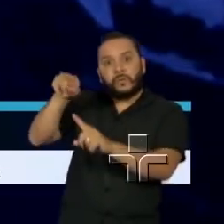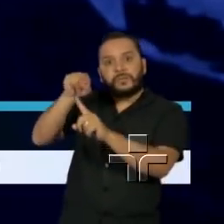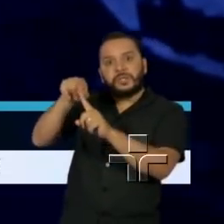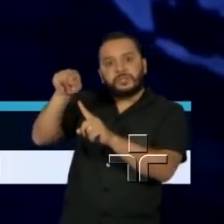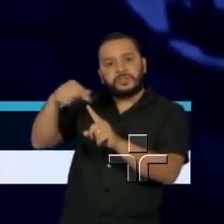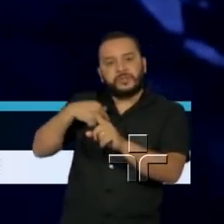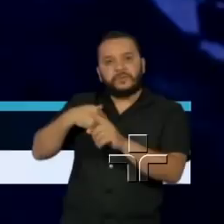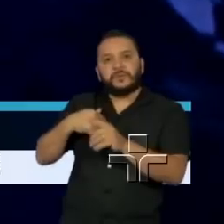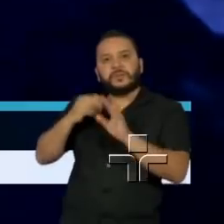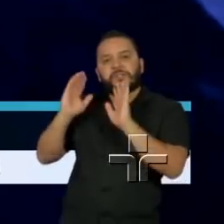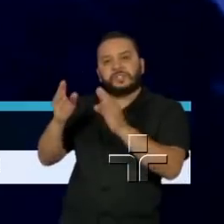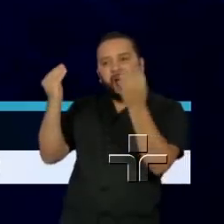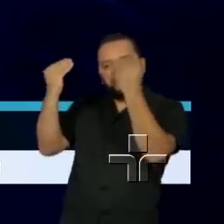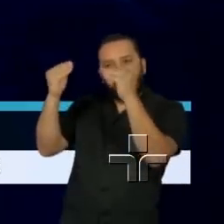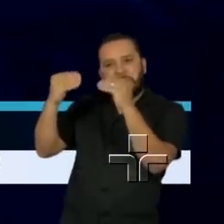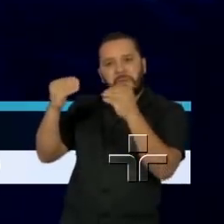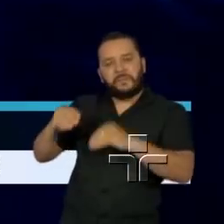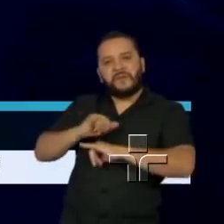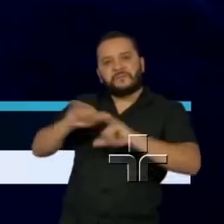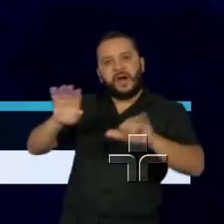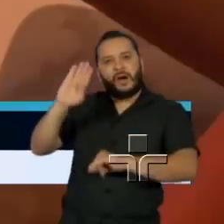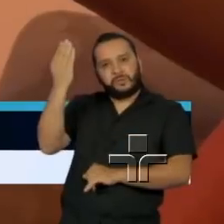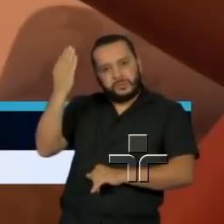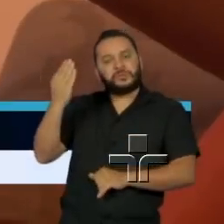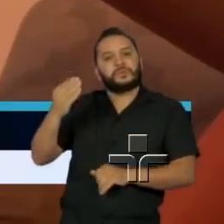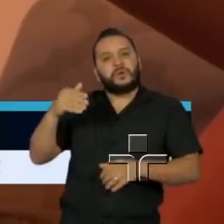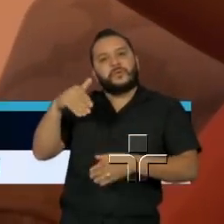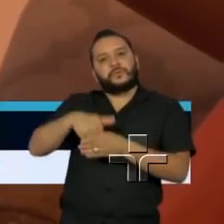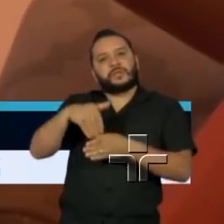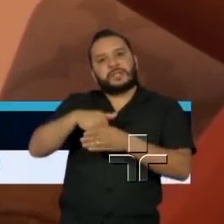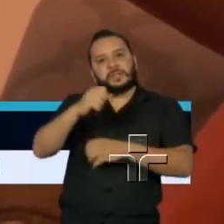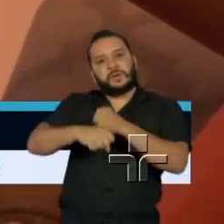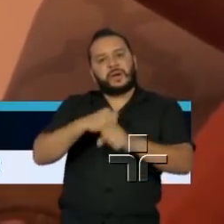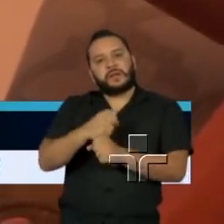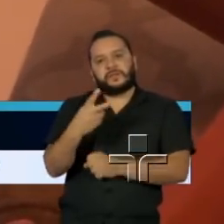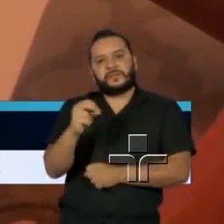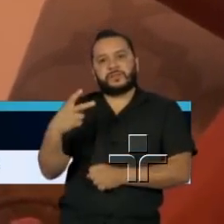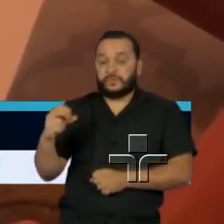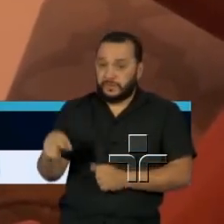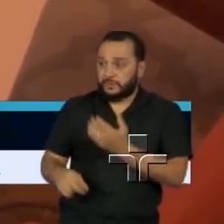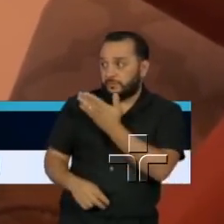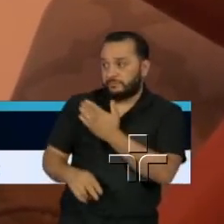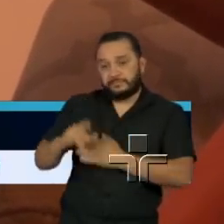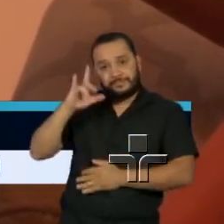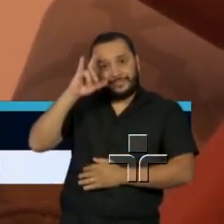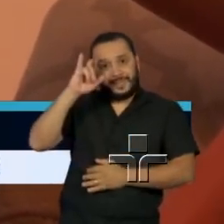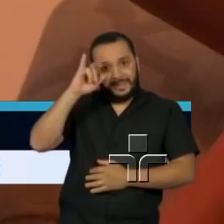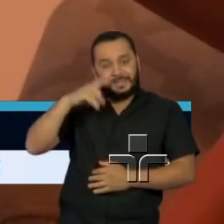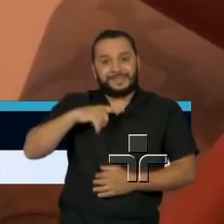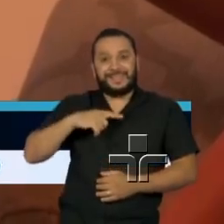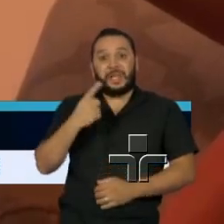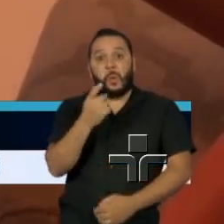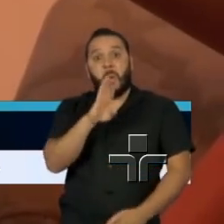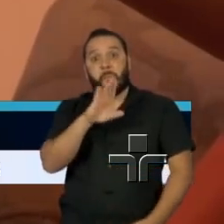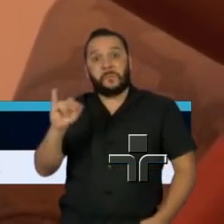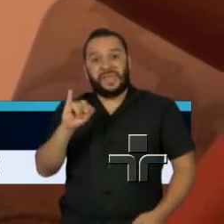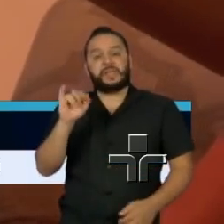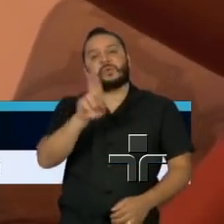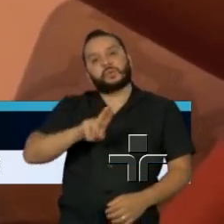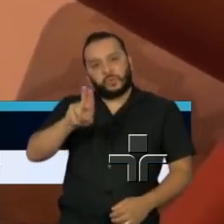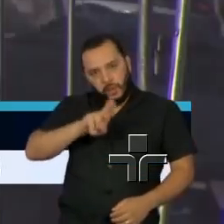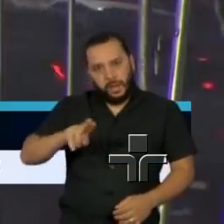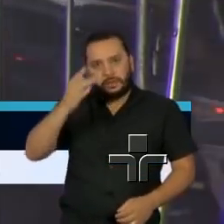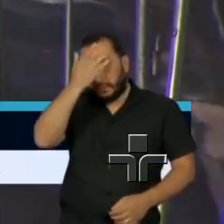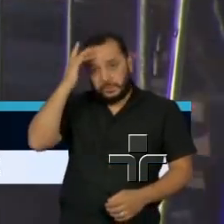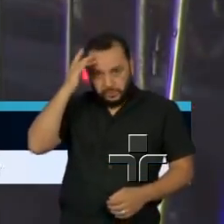mensagens mentirosas nas eleições de 2020. No último mês, o Instagram atingiu 1 bilhão de usuários